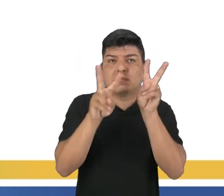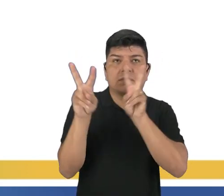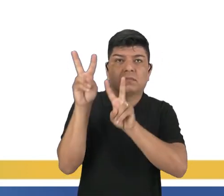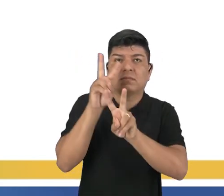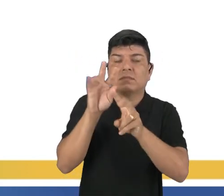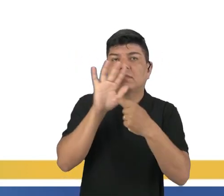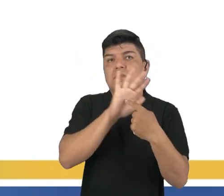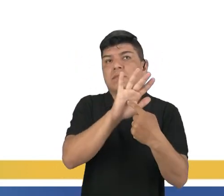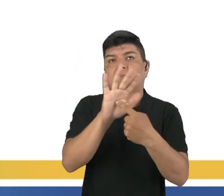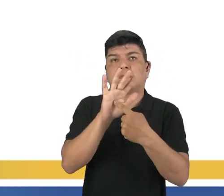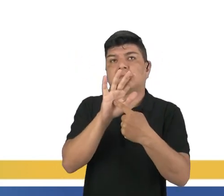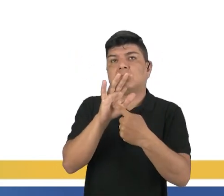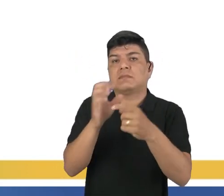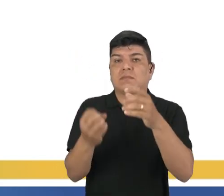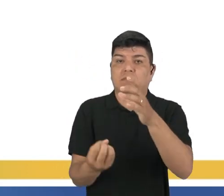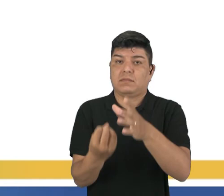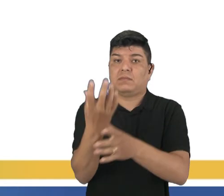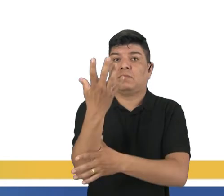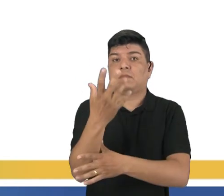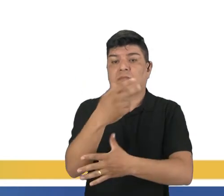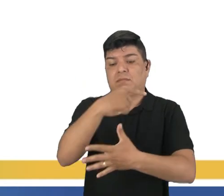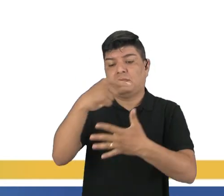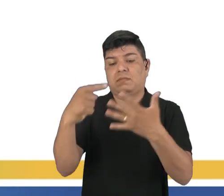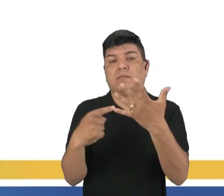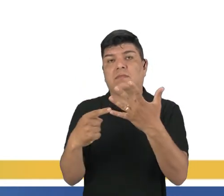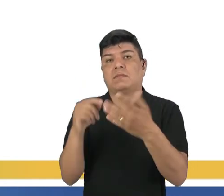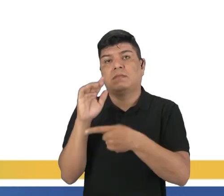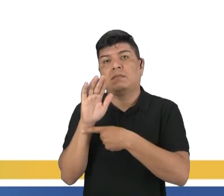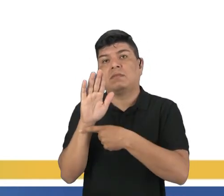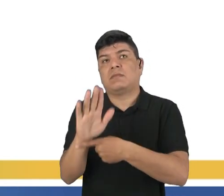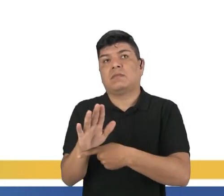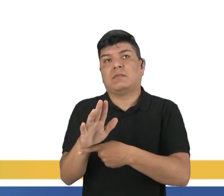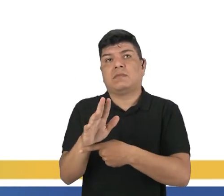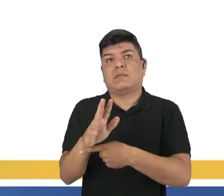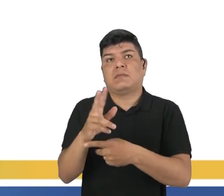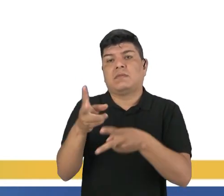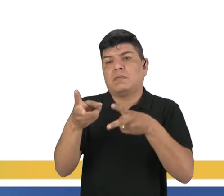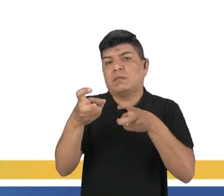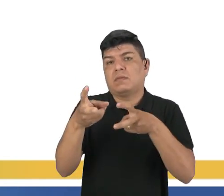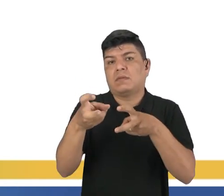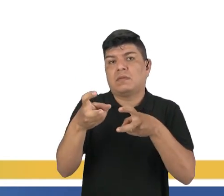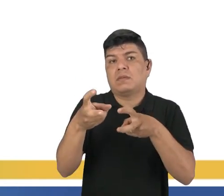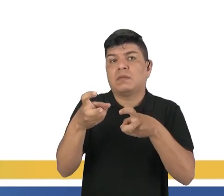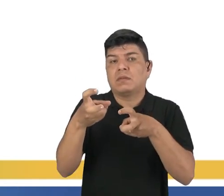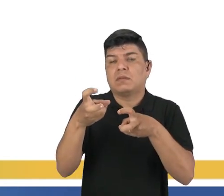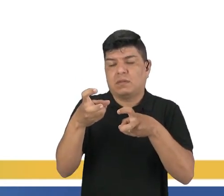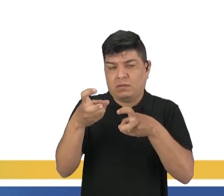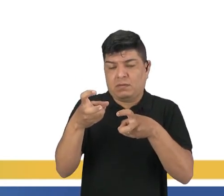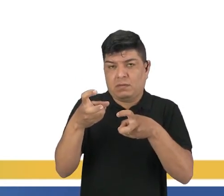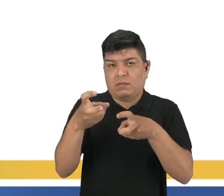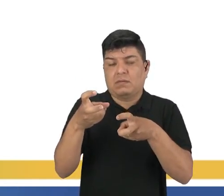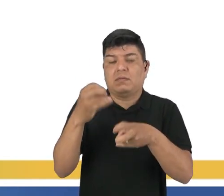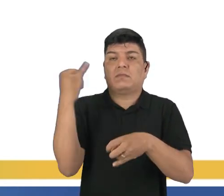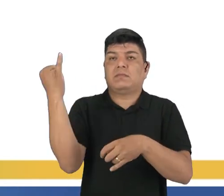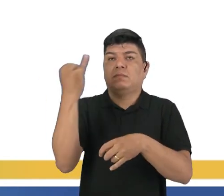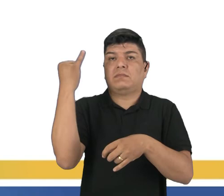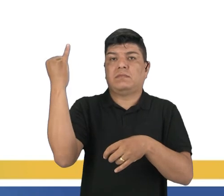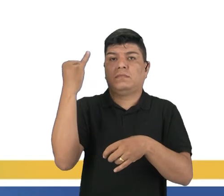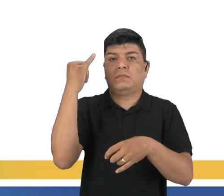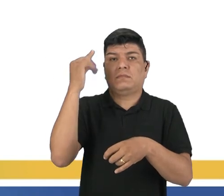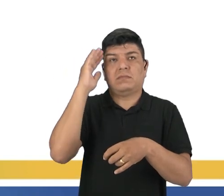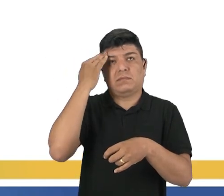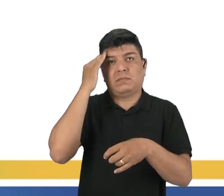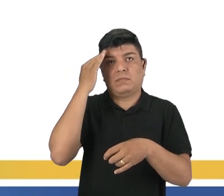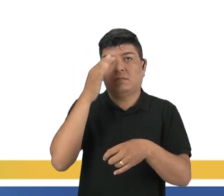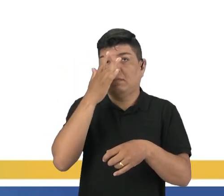a ressaltar ou criar elementos que ressaltem aspectos importantes para a compreensão do personagem? Essa é a primeira